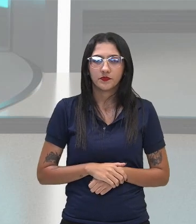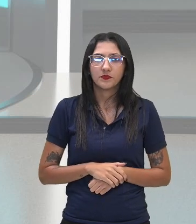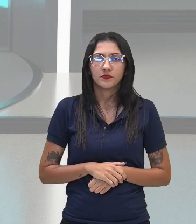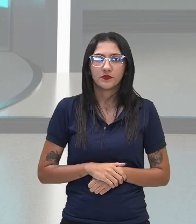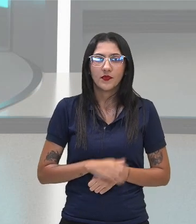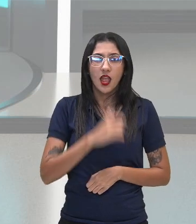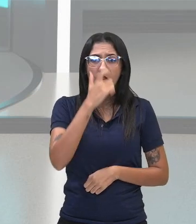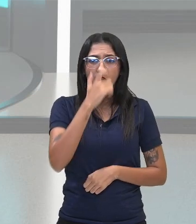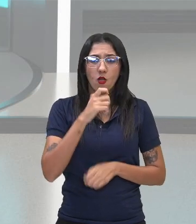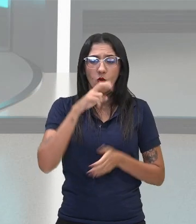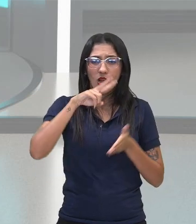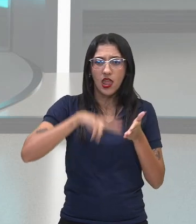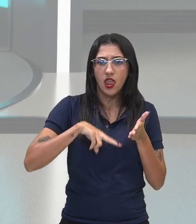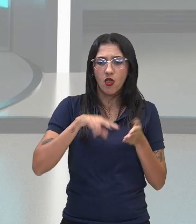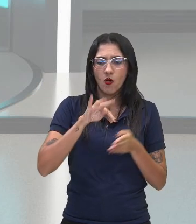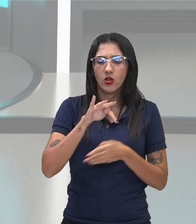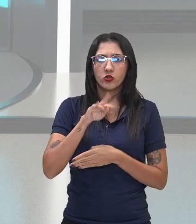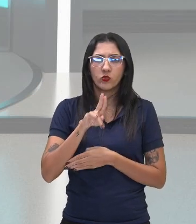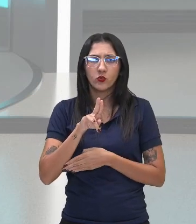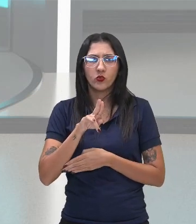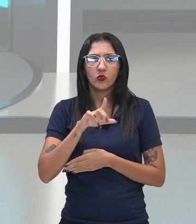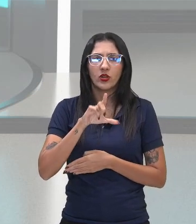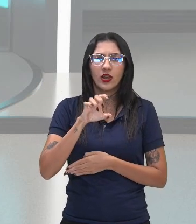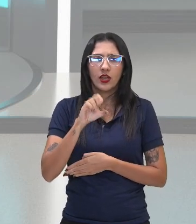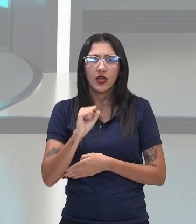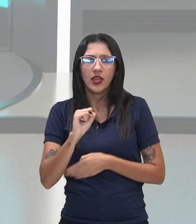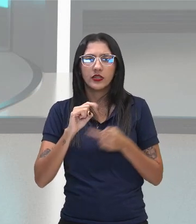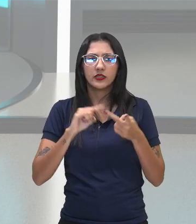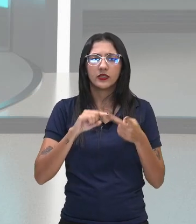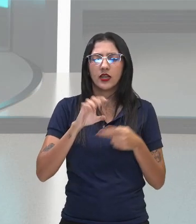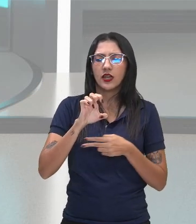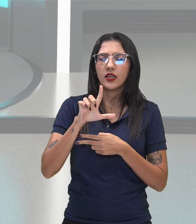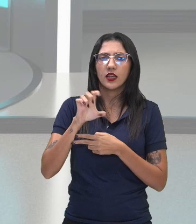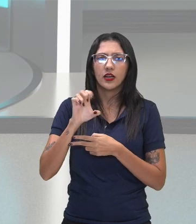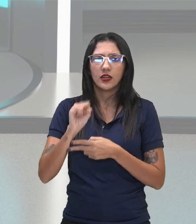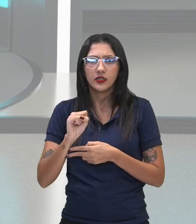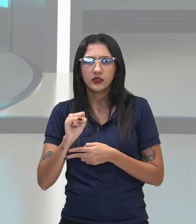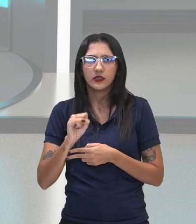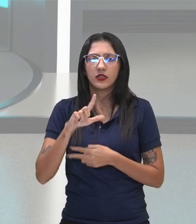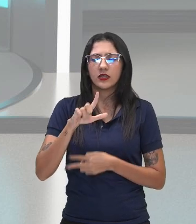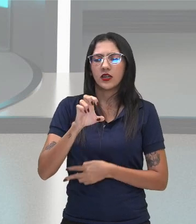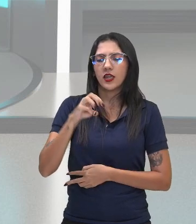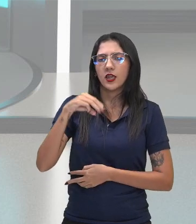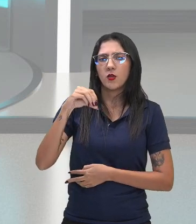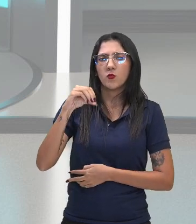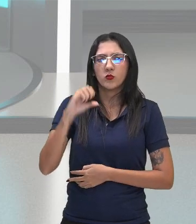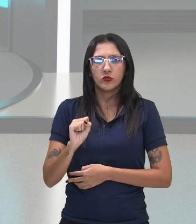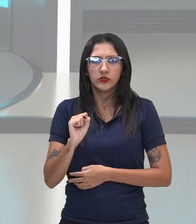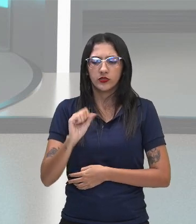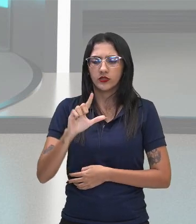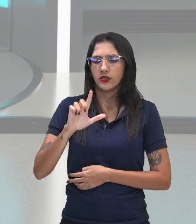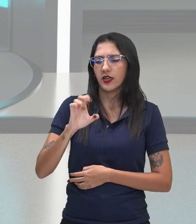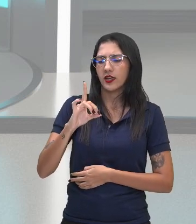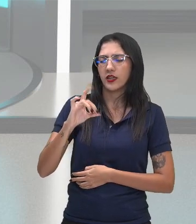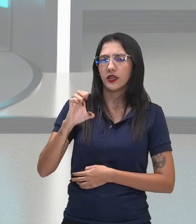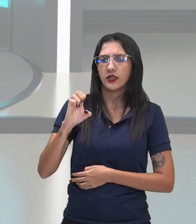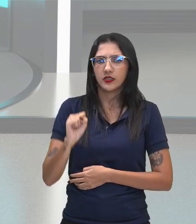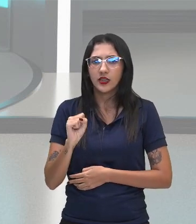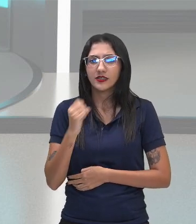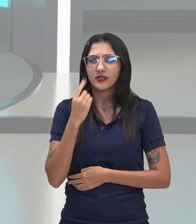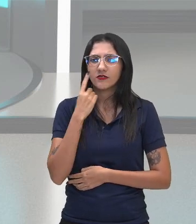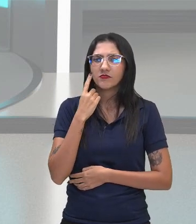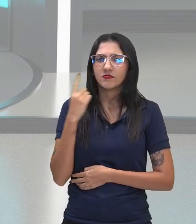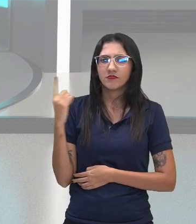ele lê. Nós lemos, vós ledes, e eles leem. Lembra que esses dois es